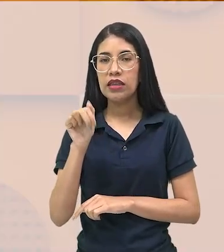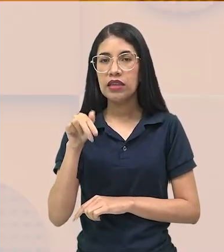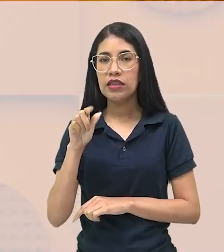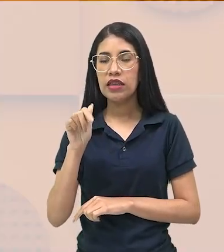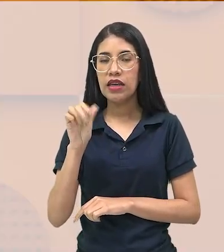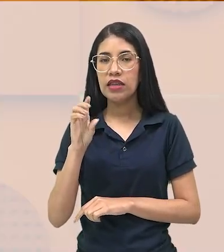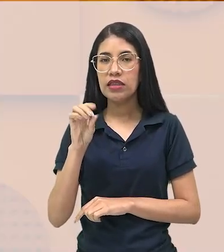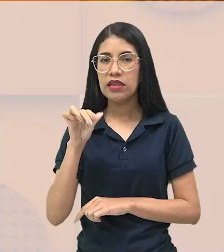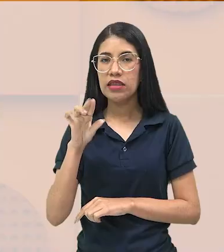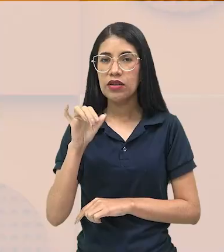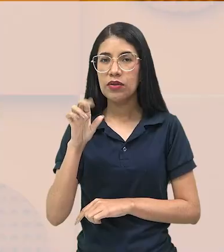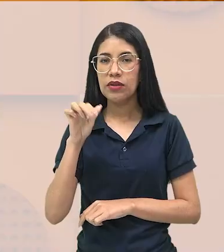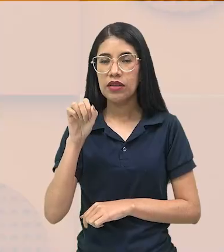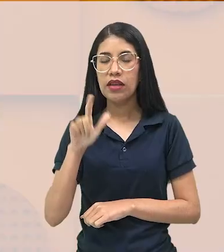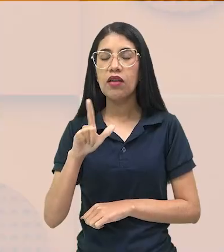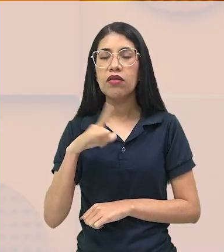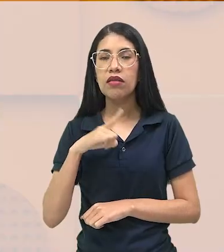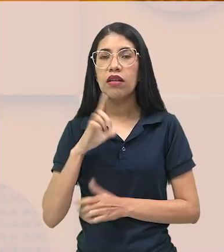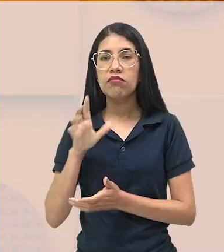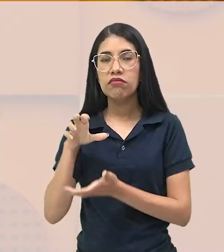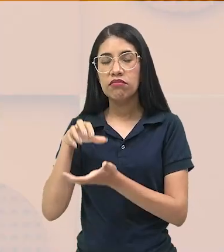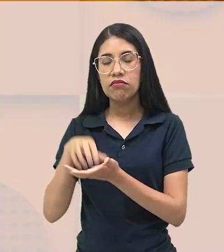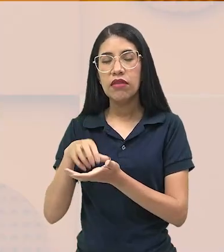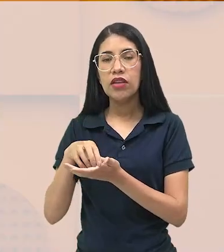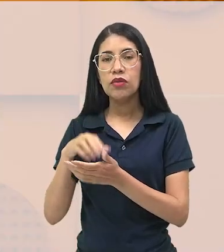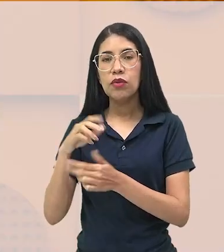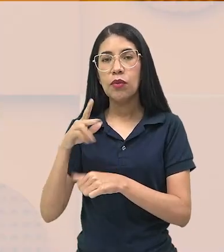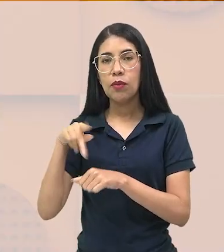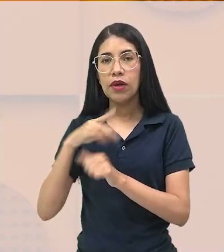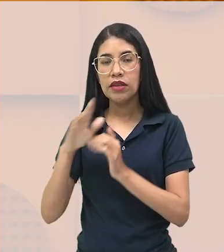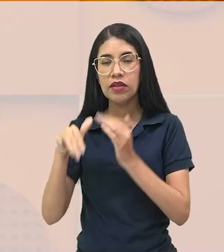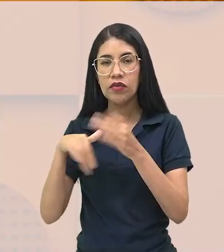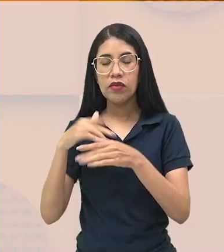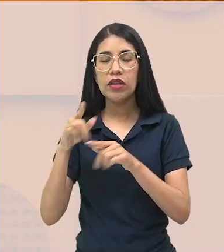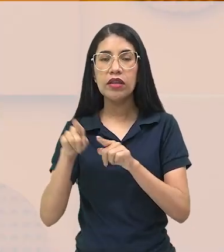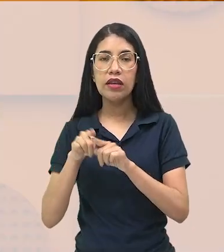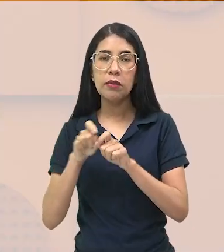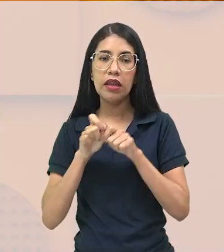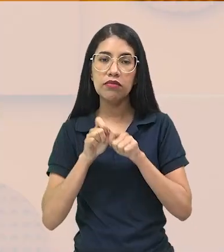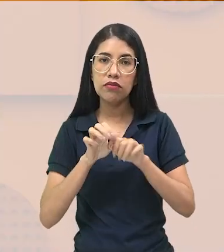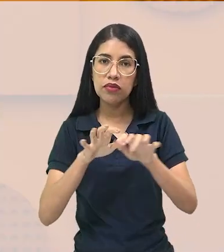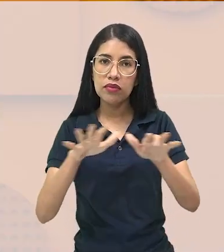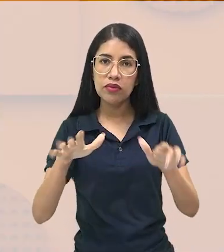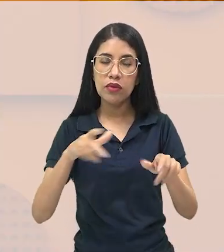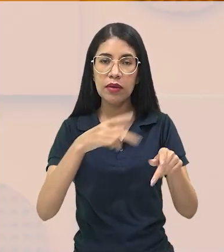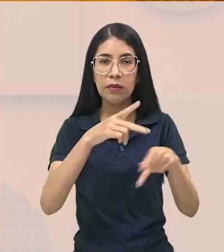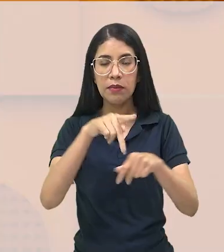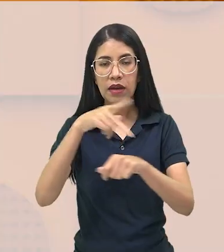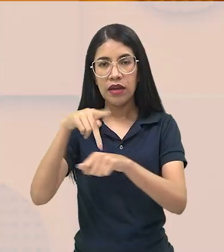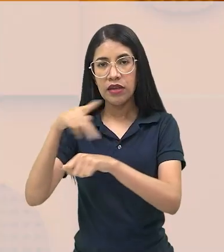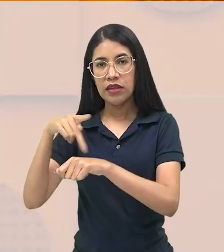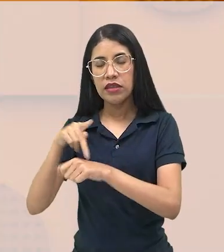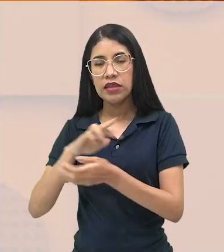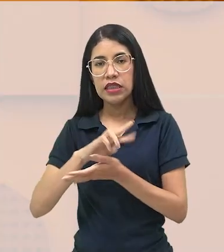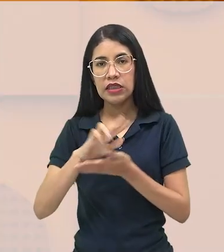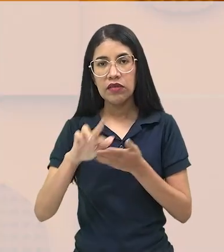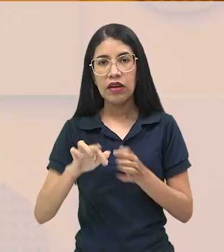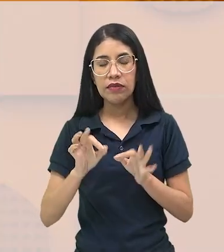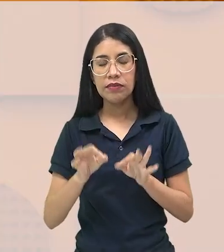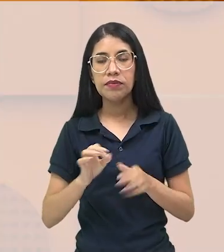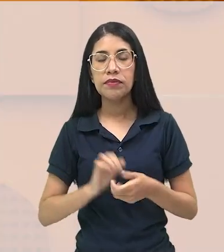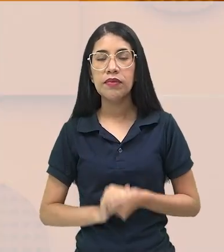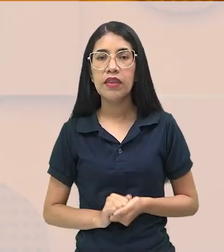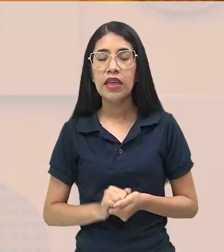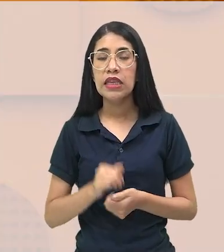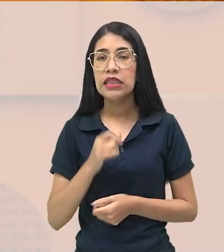um país desenvolvido, e ela abre filiais espalhadas ali por alguns países do mundo. Deu para compreender? Bem, caso